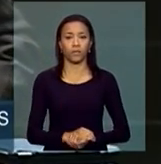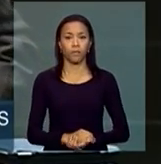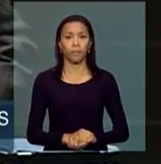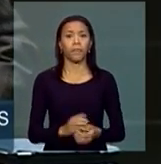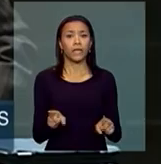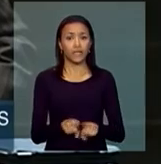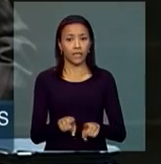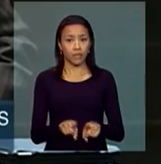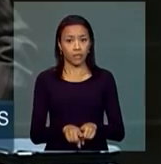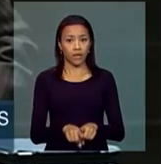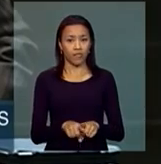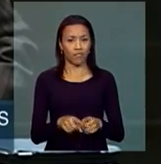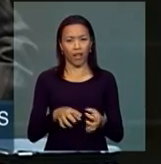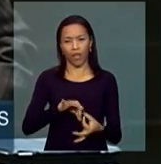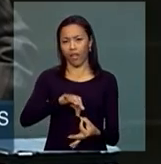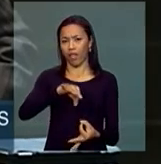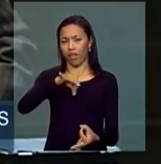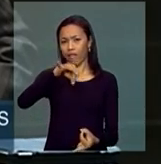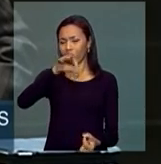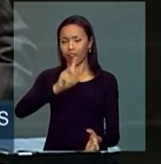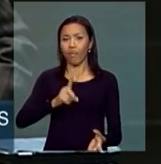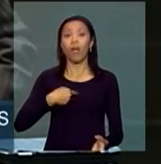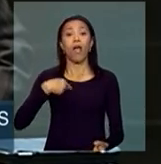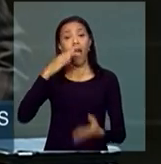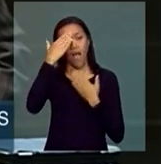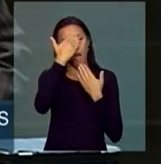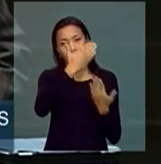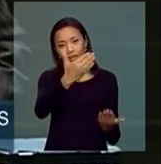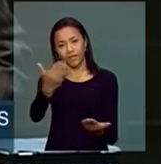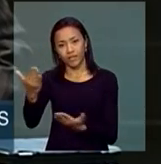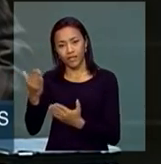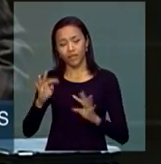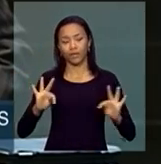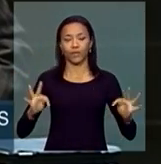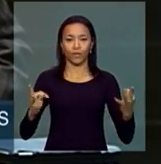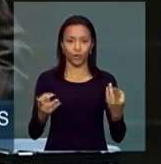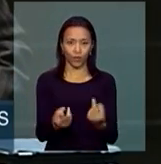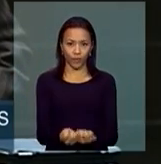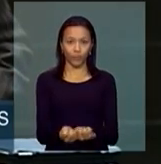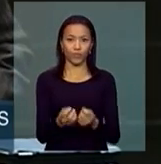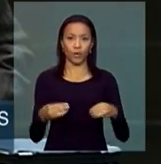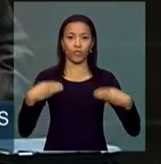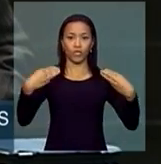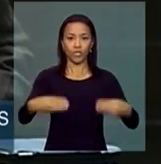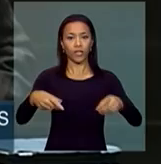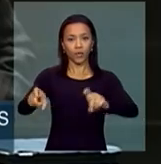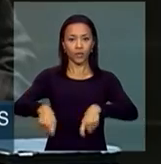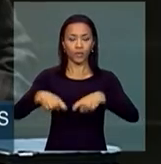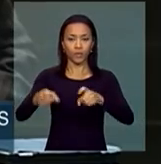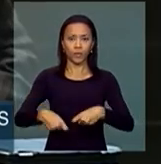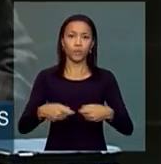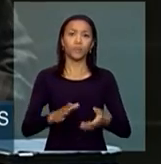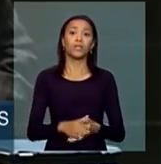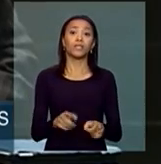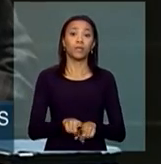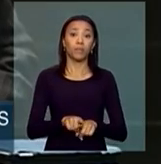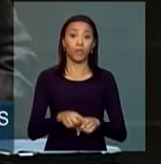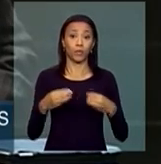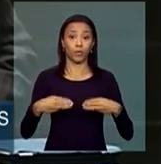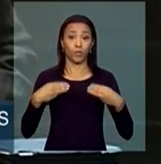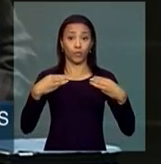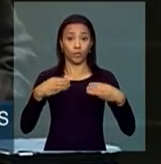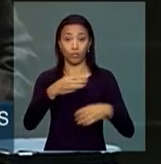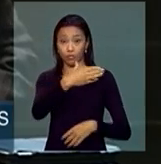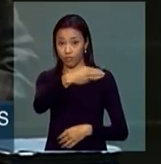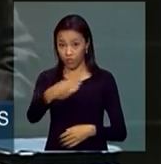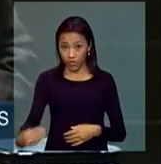nesse sentido, para não me alongar, agradecer a toda... ao Ministério da Agricultura, o ministro Antônio Andrade hoje não